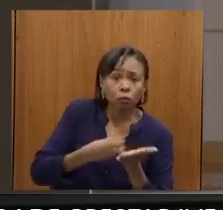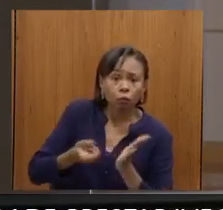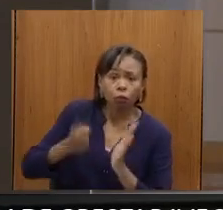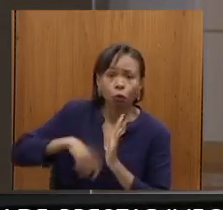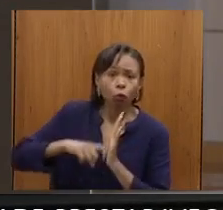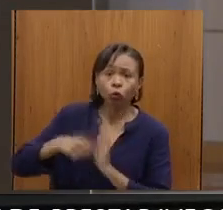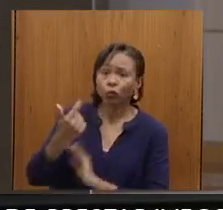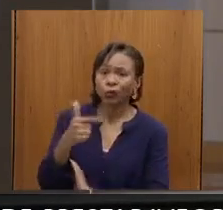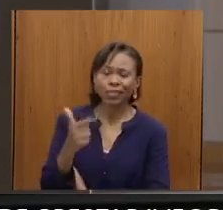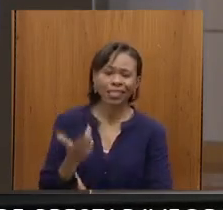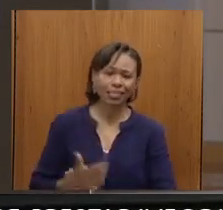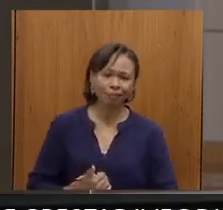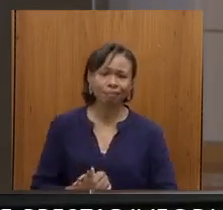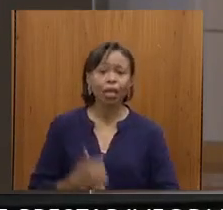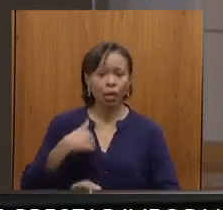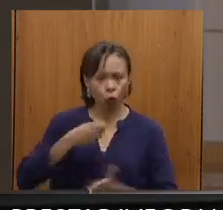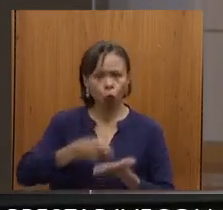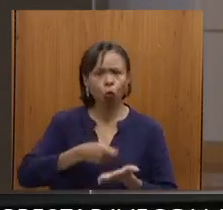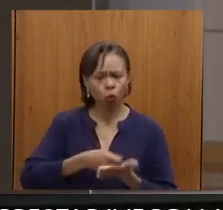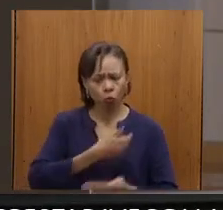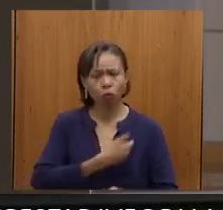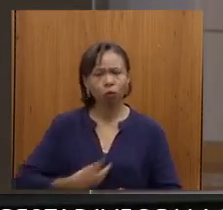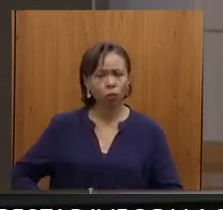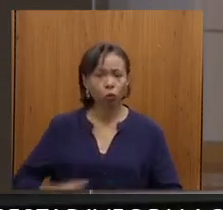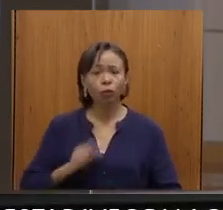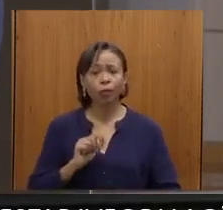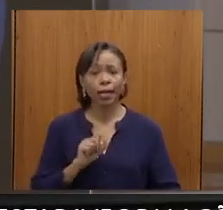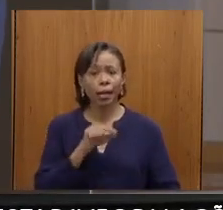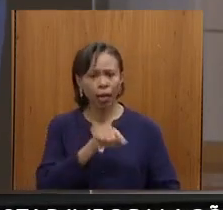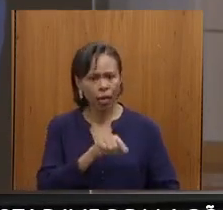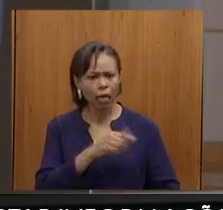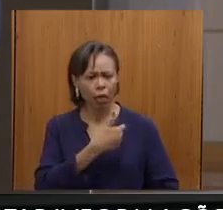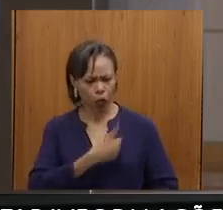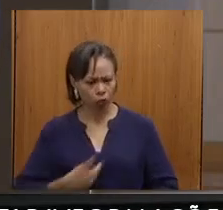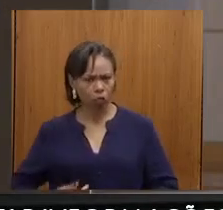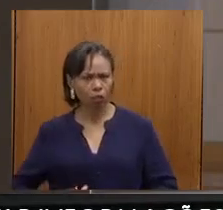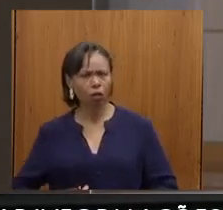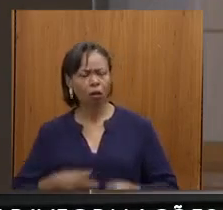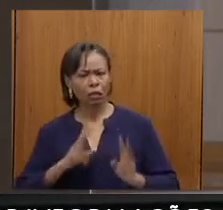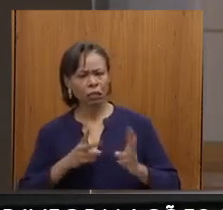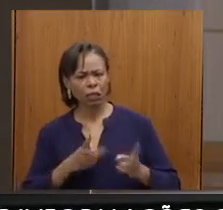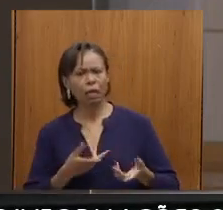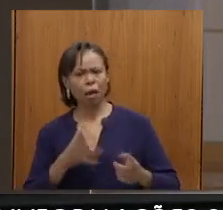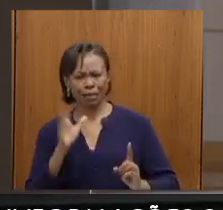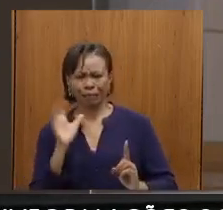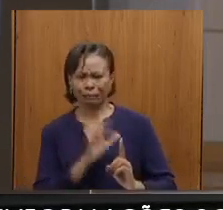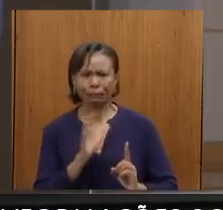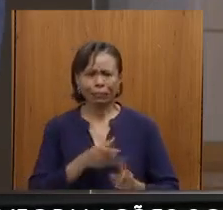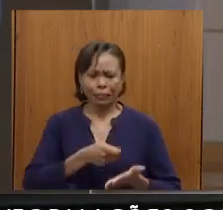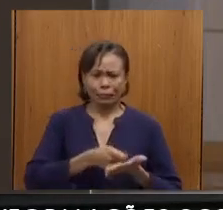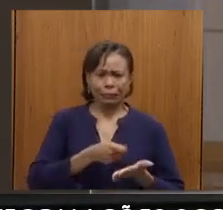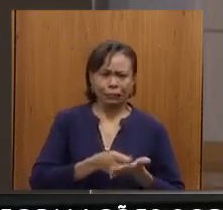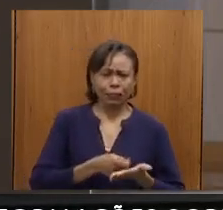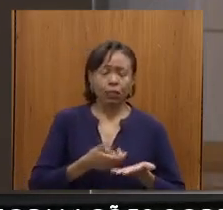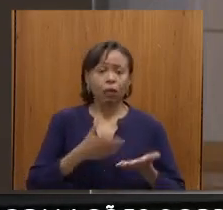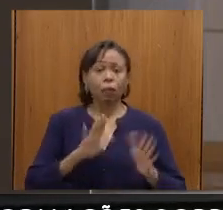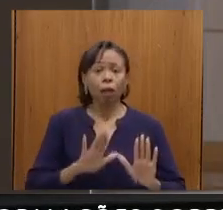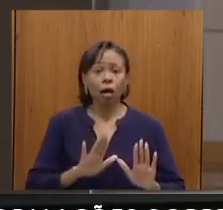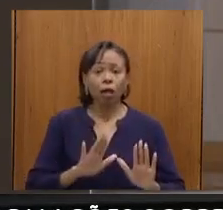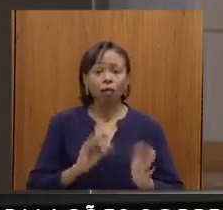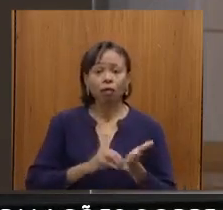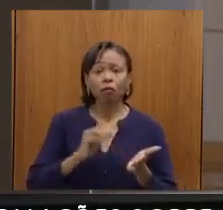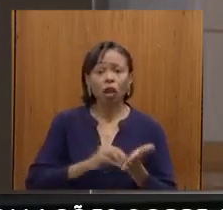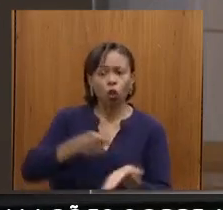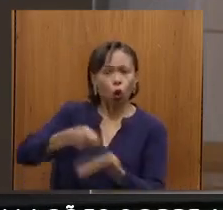é que essa mesma determinação que ele tem, que seja pela espada suspensa, ele não tem para cobrar do governo